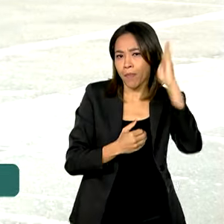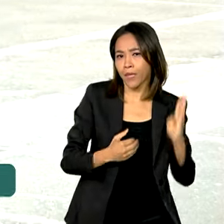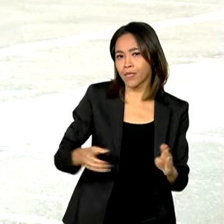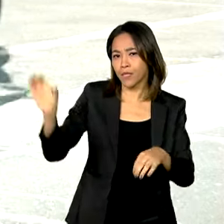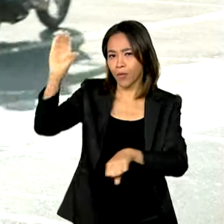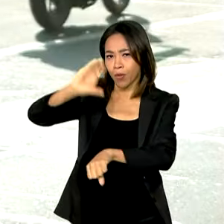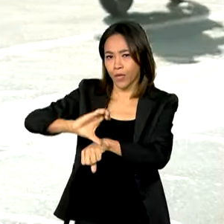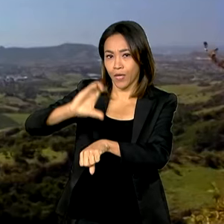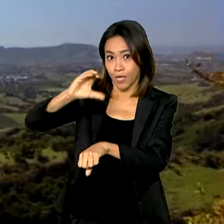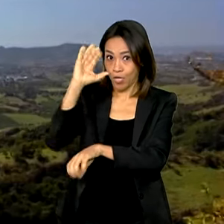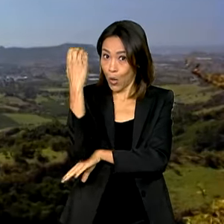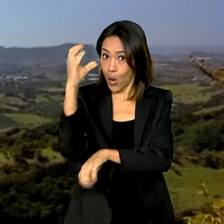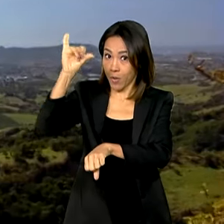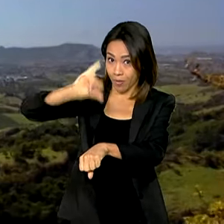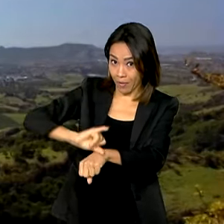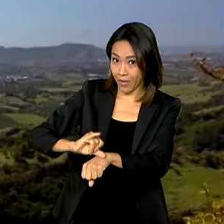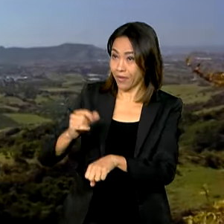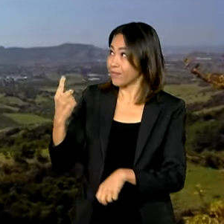Confira.